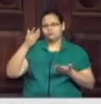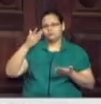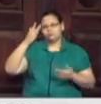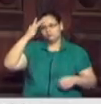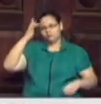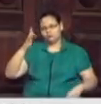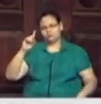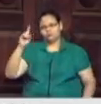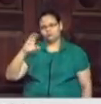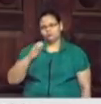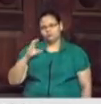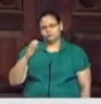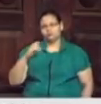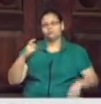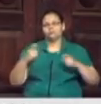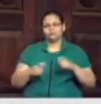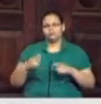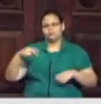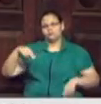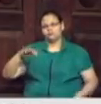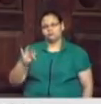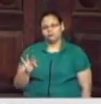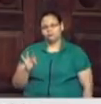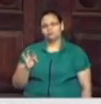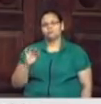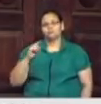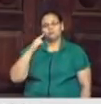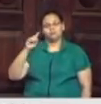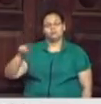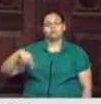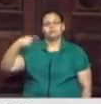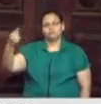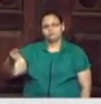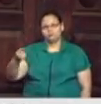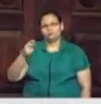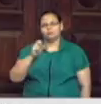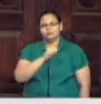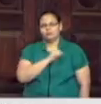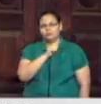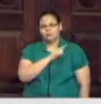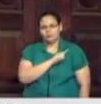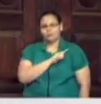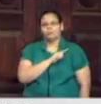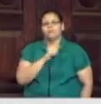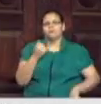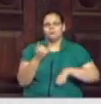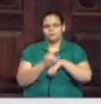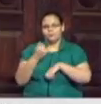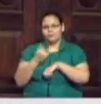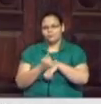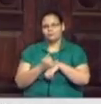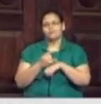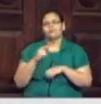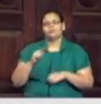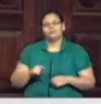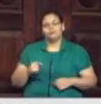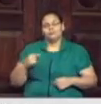Niterói e em Nova Friburgo, e na semana que vem em São Gonçalo, Volta Redonda e região dos Lagos